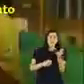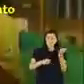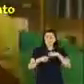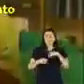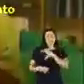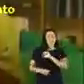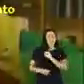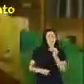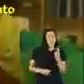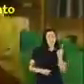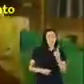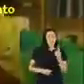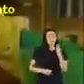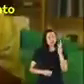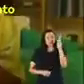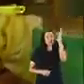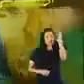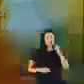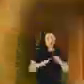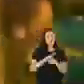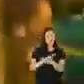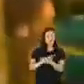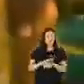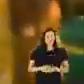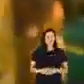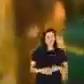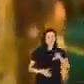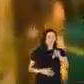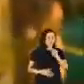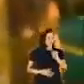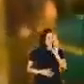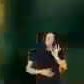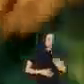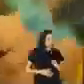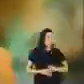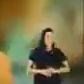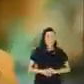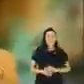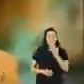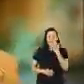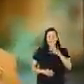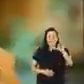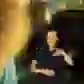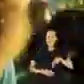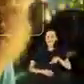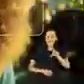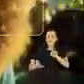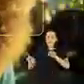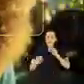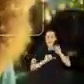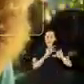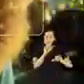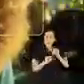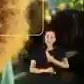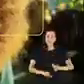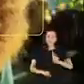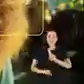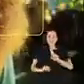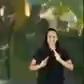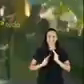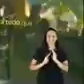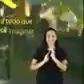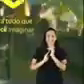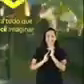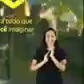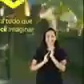Investimento, amor. Pra gente investir no nosso futuro. Escolhi bem, né? Orocá. Escolha. Mude.